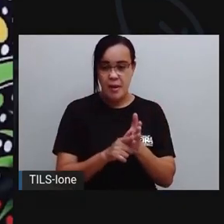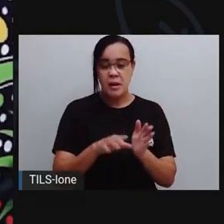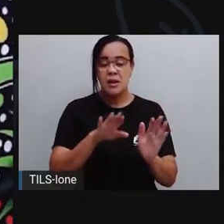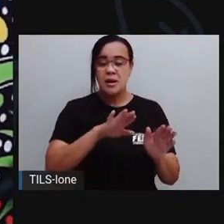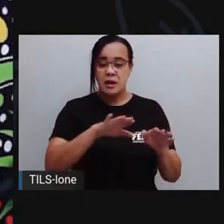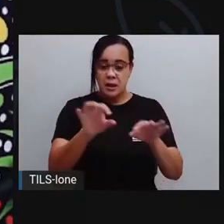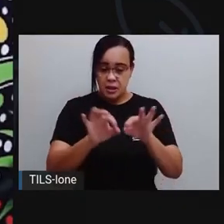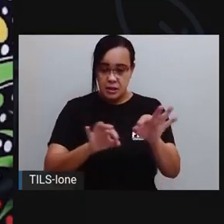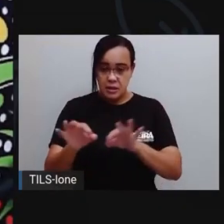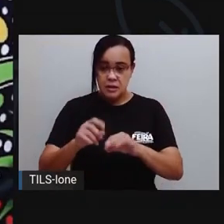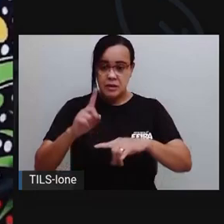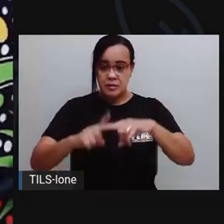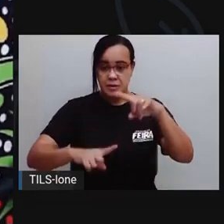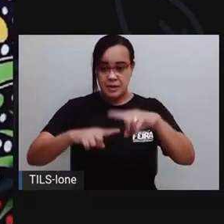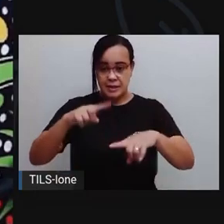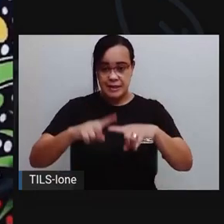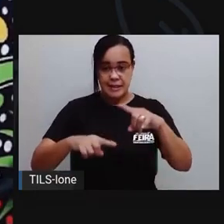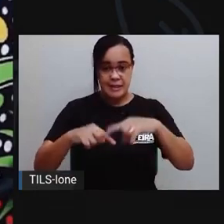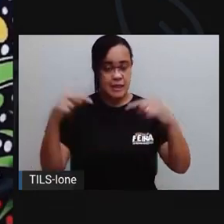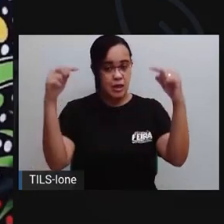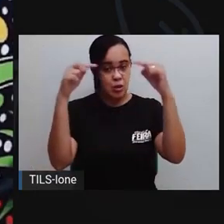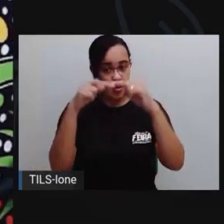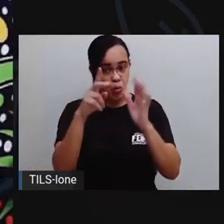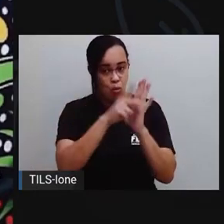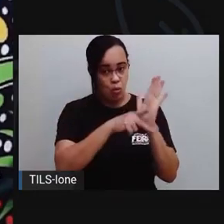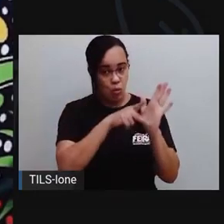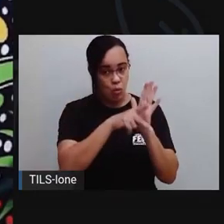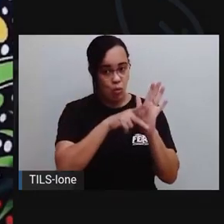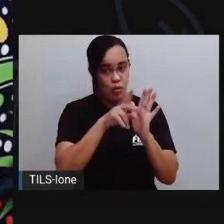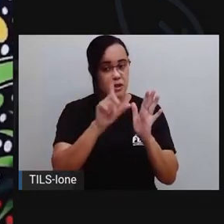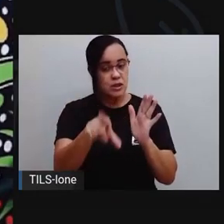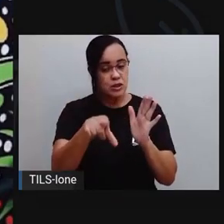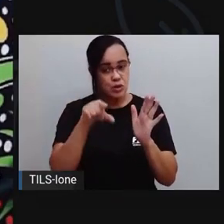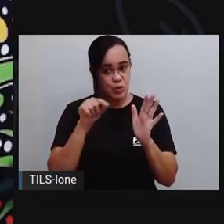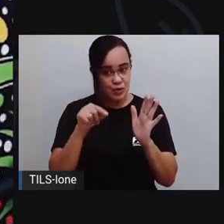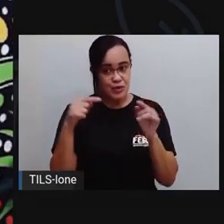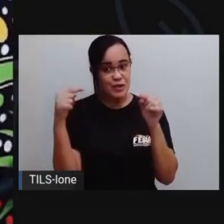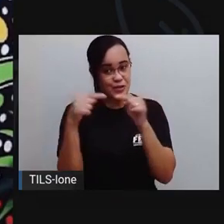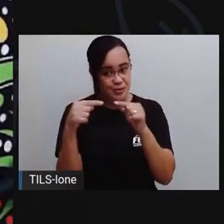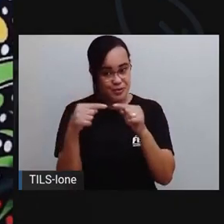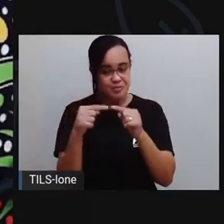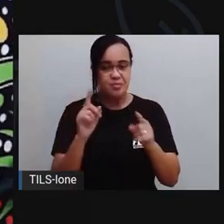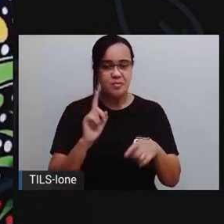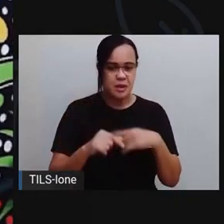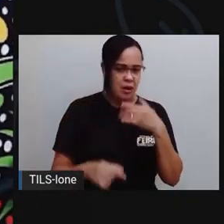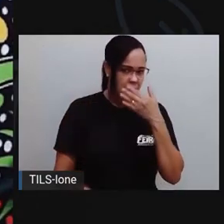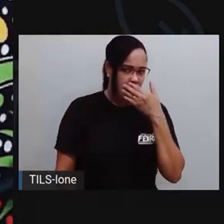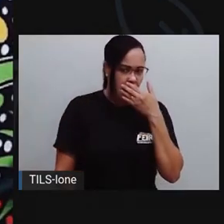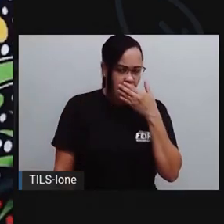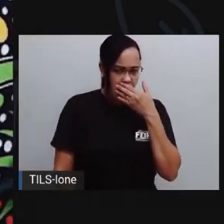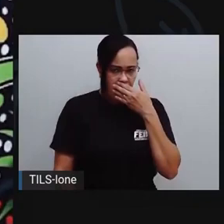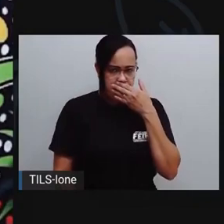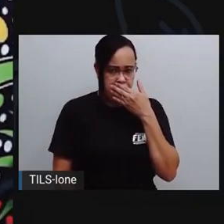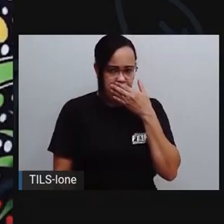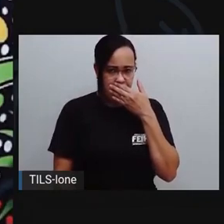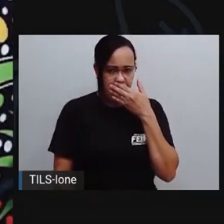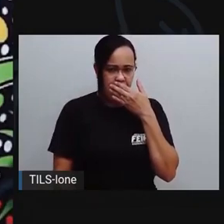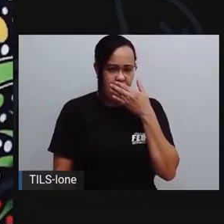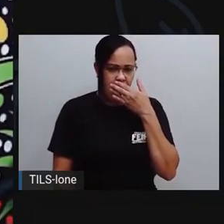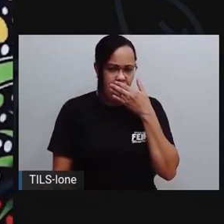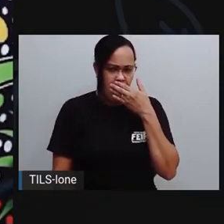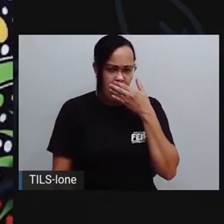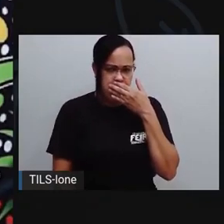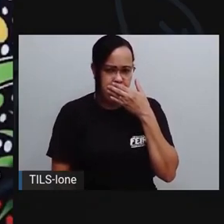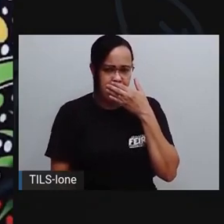um projeto para aquela peça que você escolheu, tá certo, crianças? E aí você pode fazer no seu boné, você pode fazer